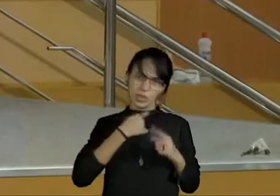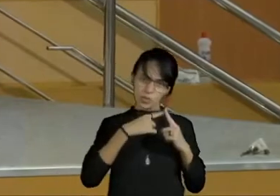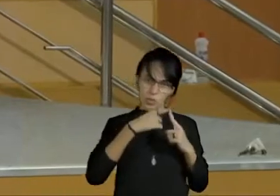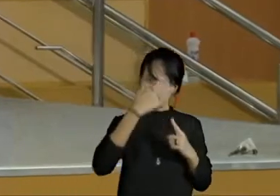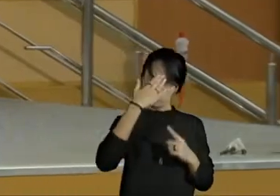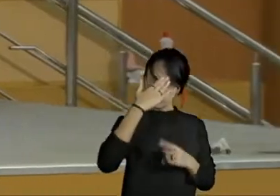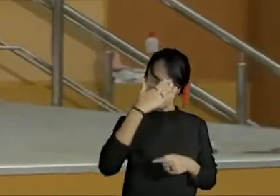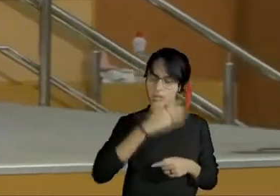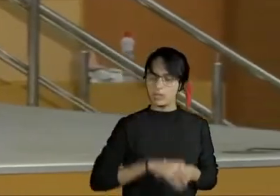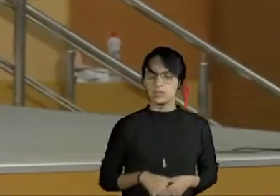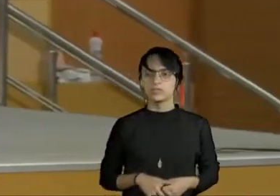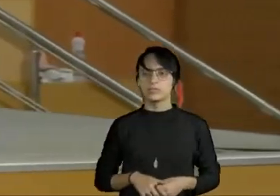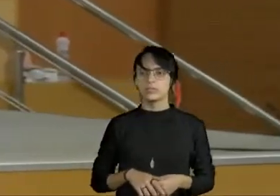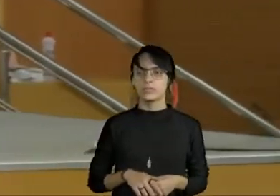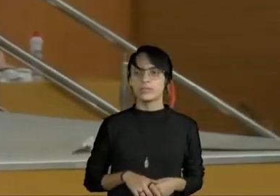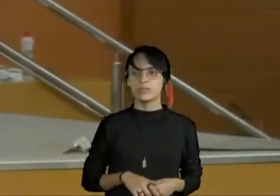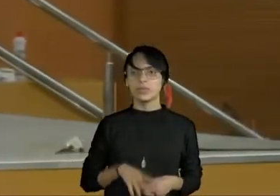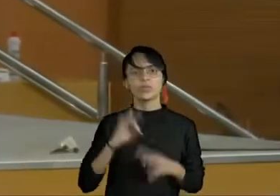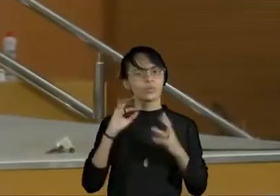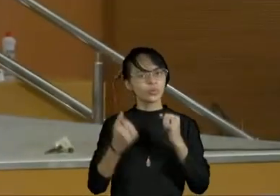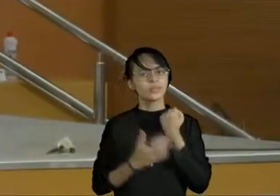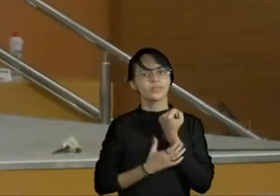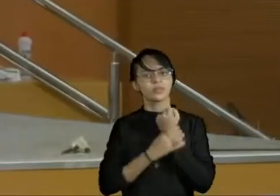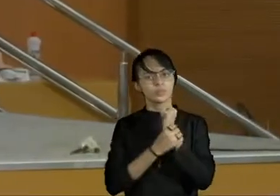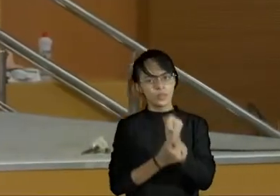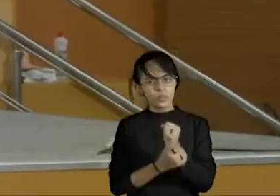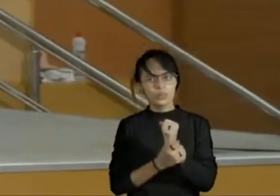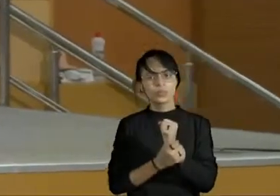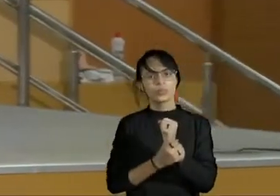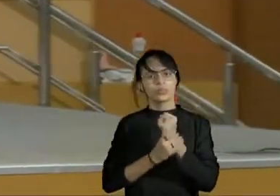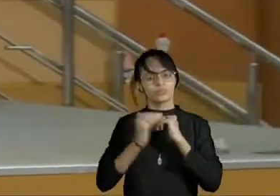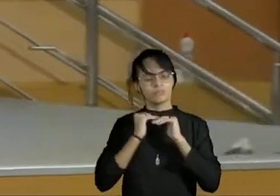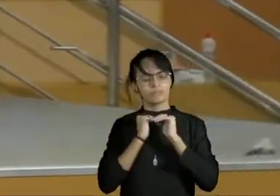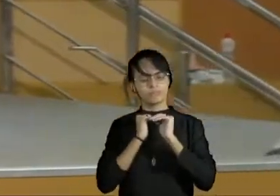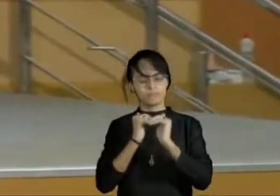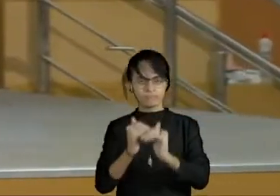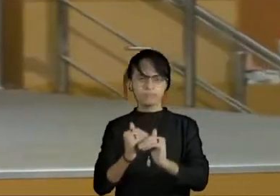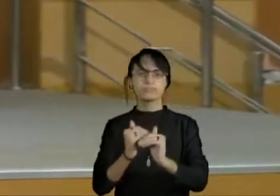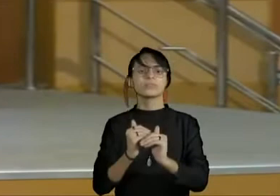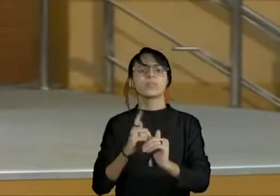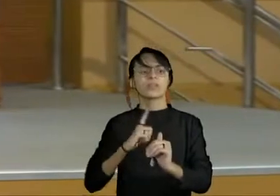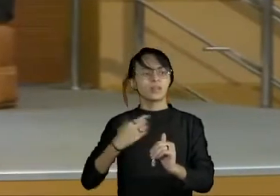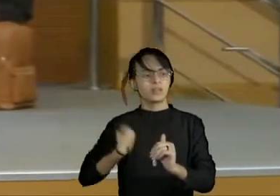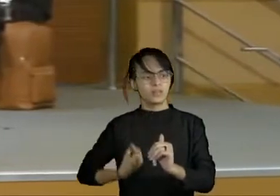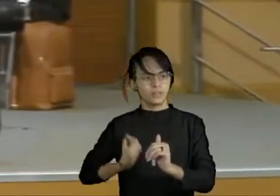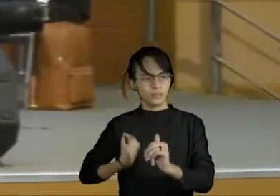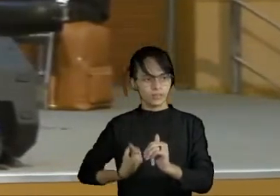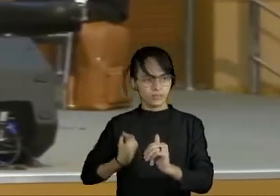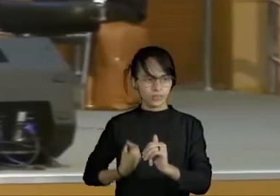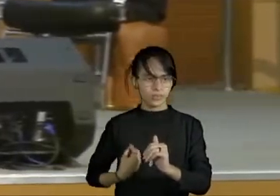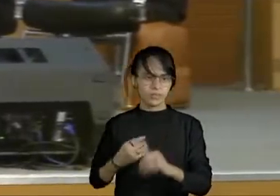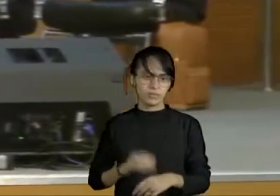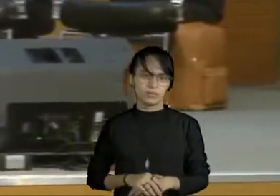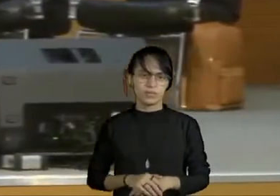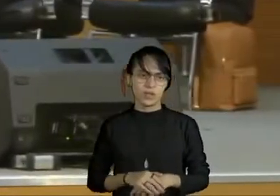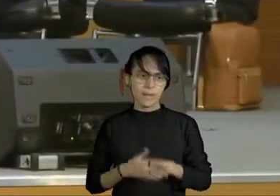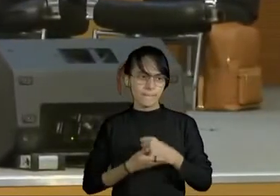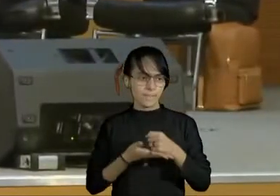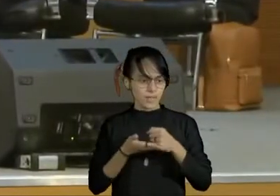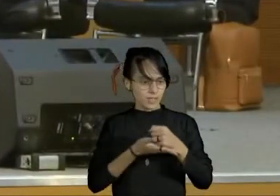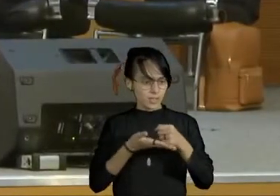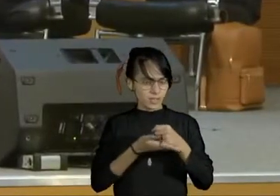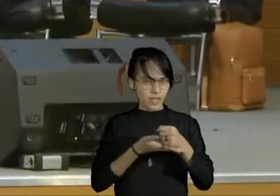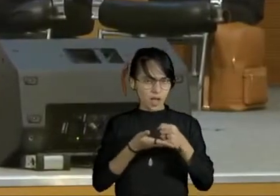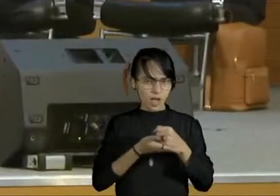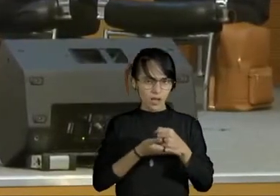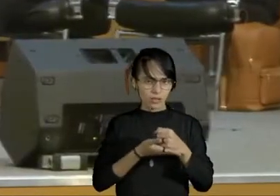Então, tudo que é seguro, tudo que é estável, tudo que existe e que há, não está baseado